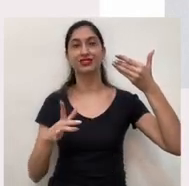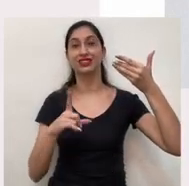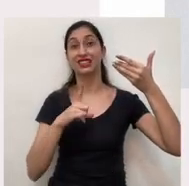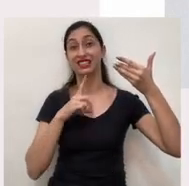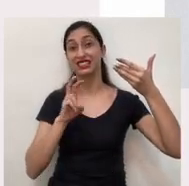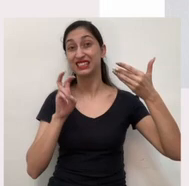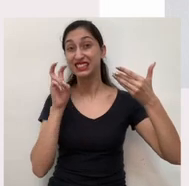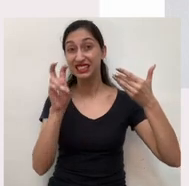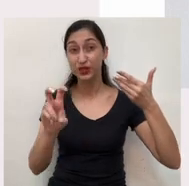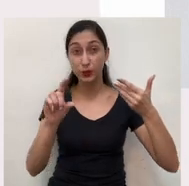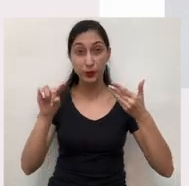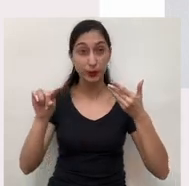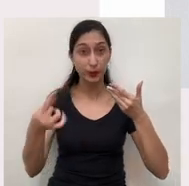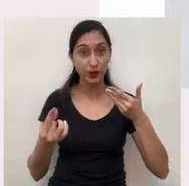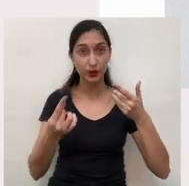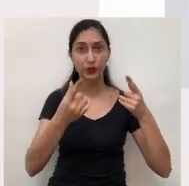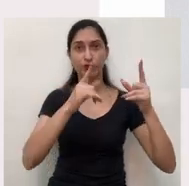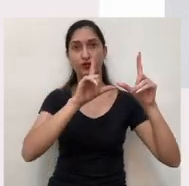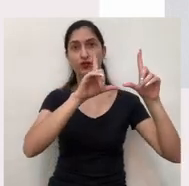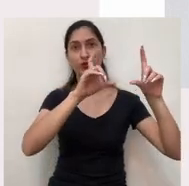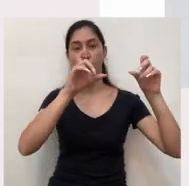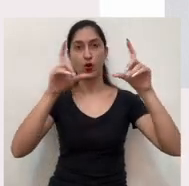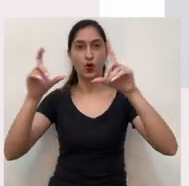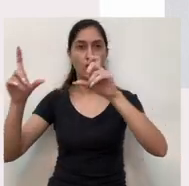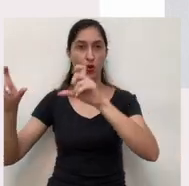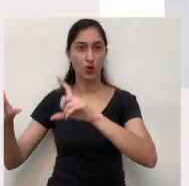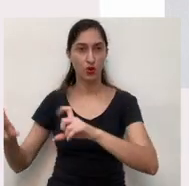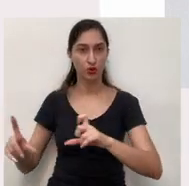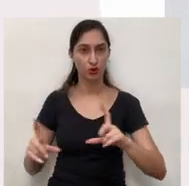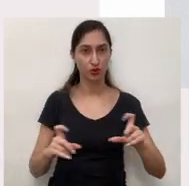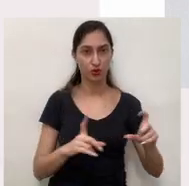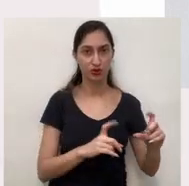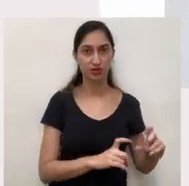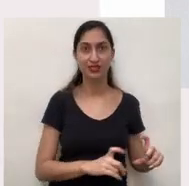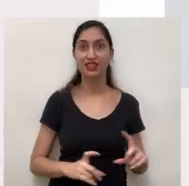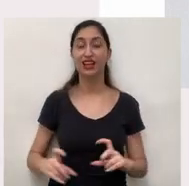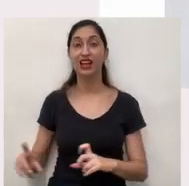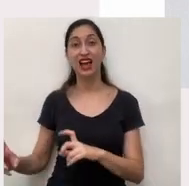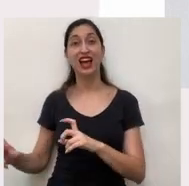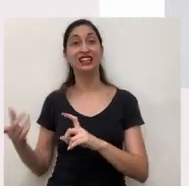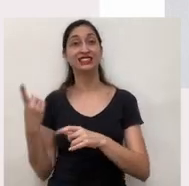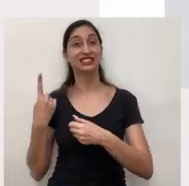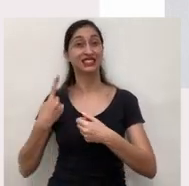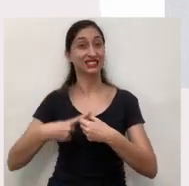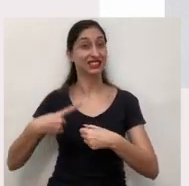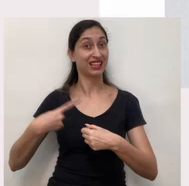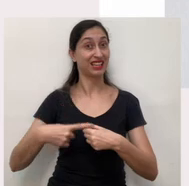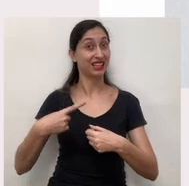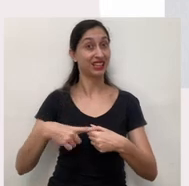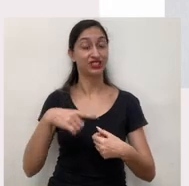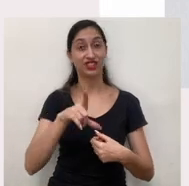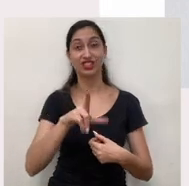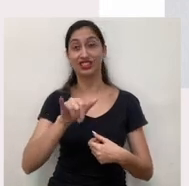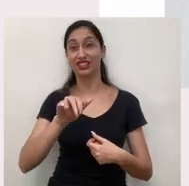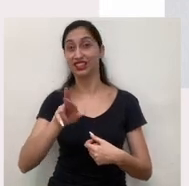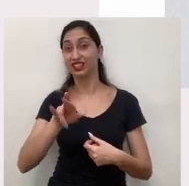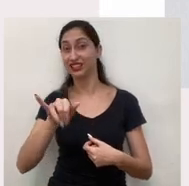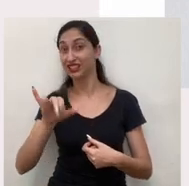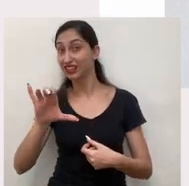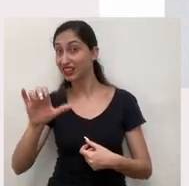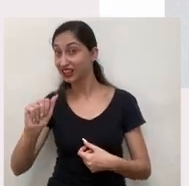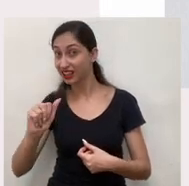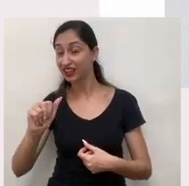5.000 fachadas, a cidade e sua lírica geometria decorativa são